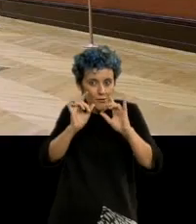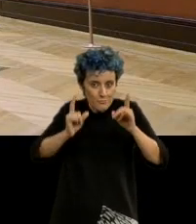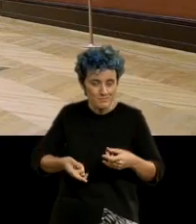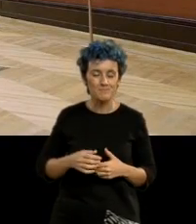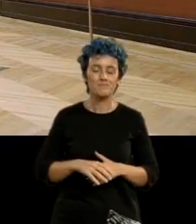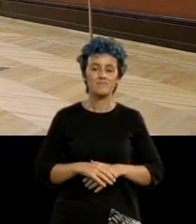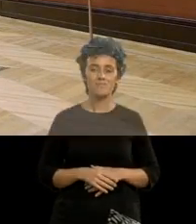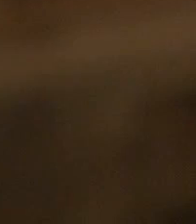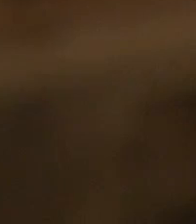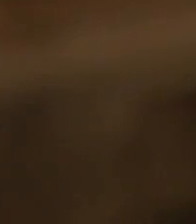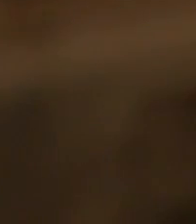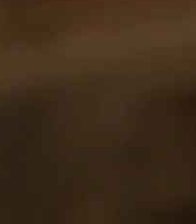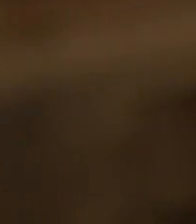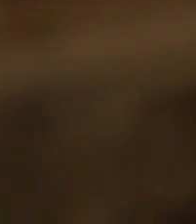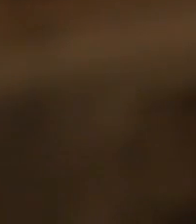começar.